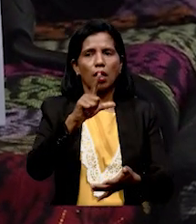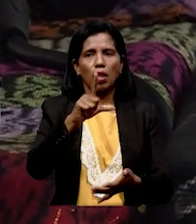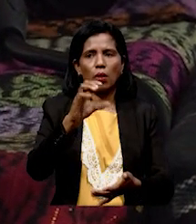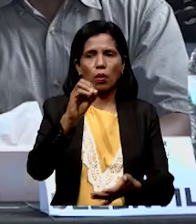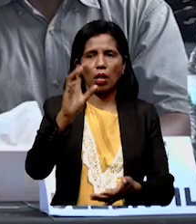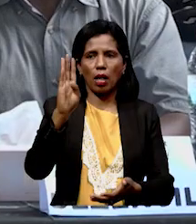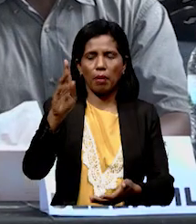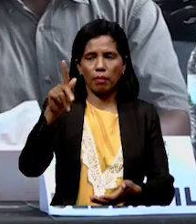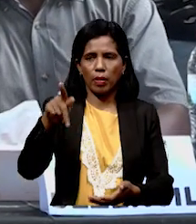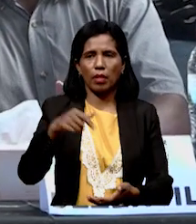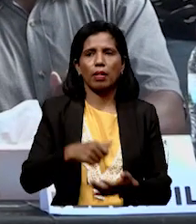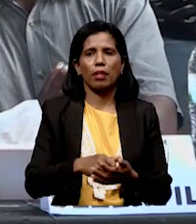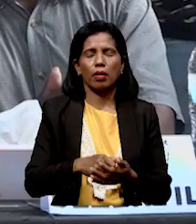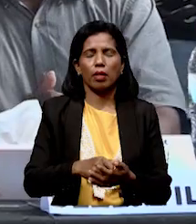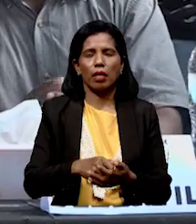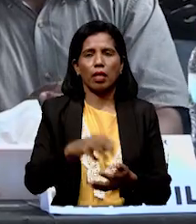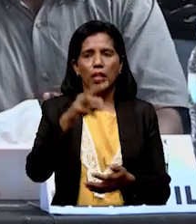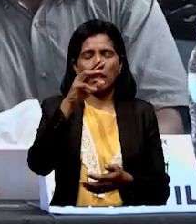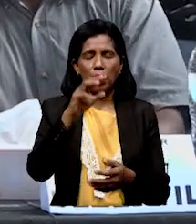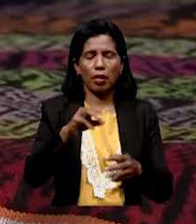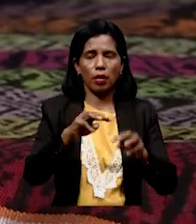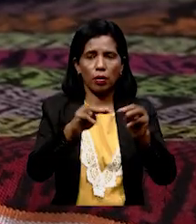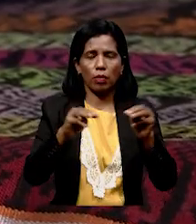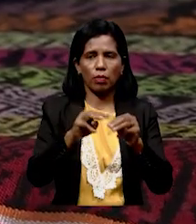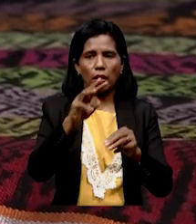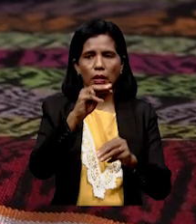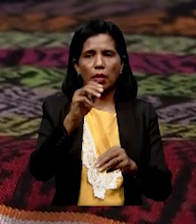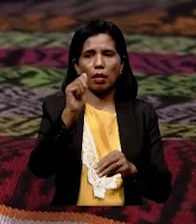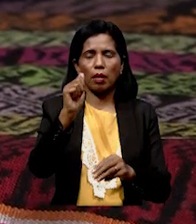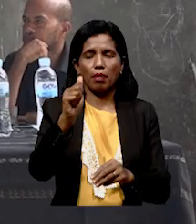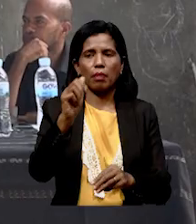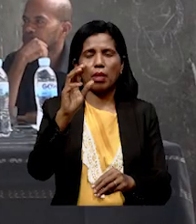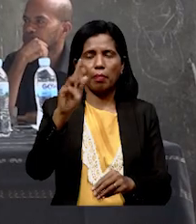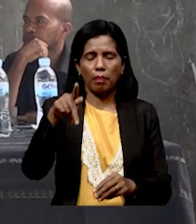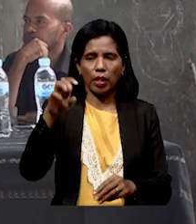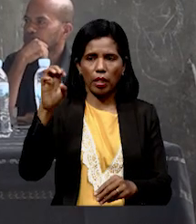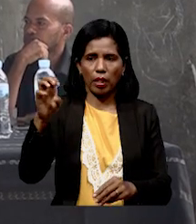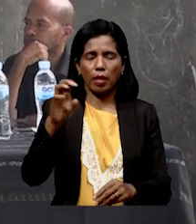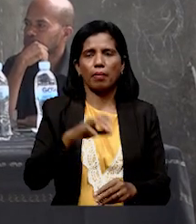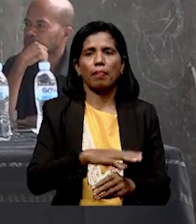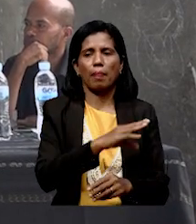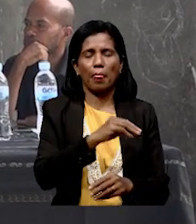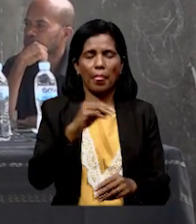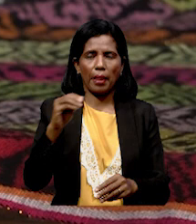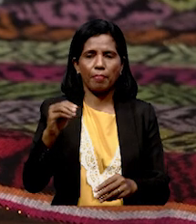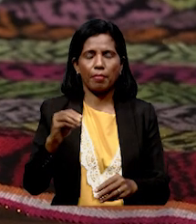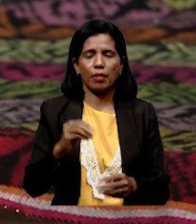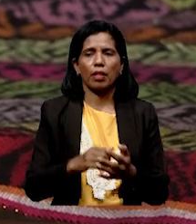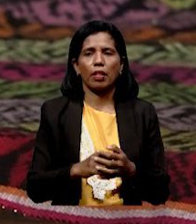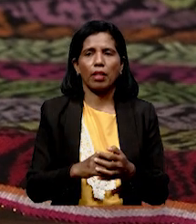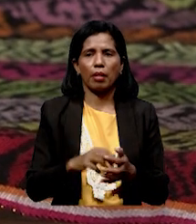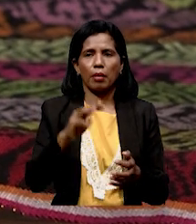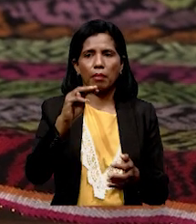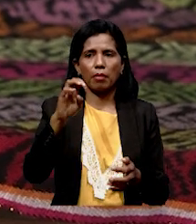jige movimento apoio pessoa eminente ka mape emi movimento esperanza Xanana ka